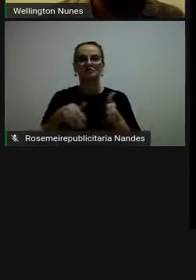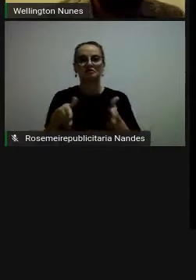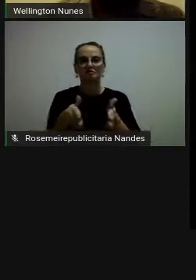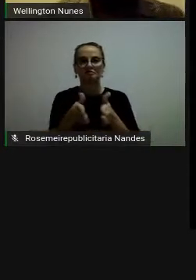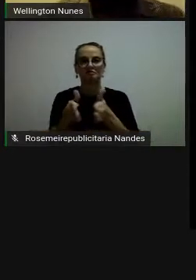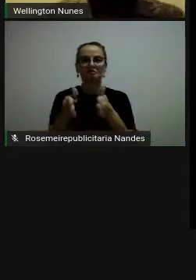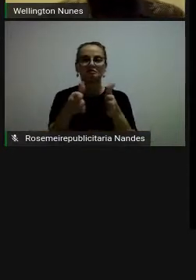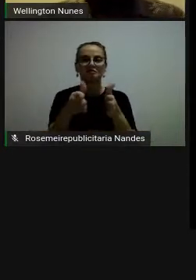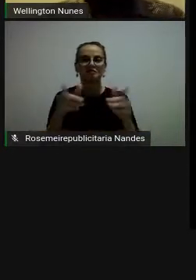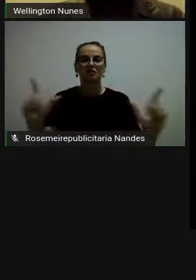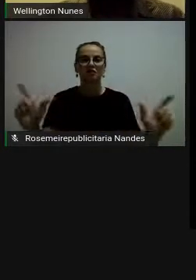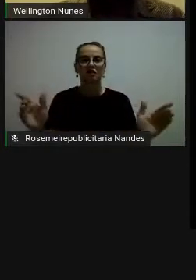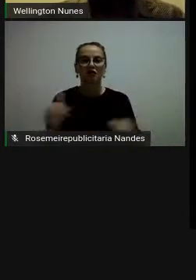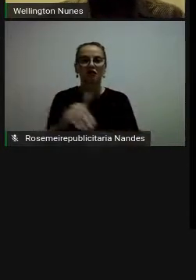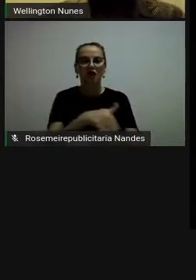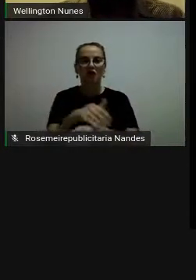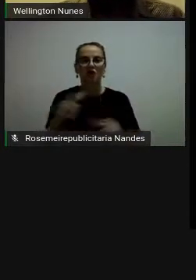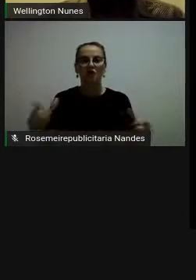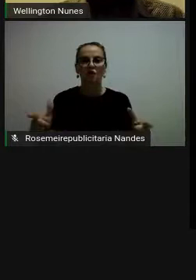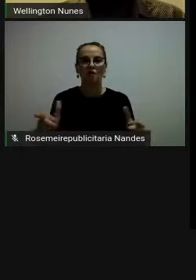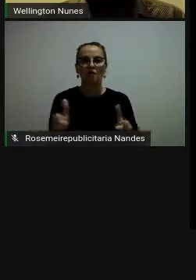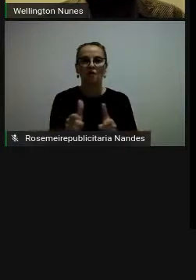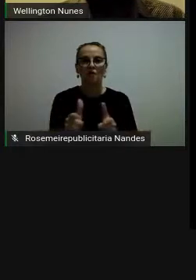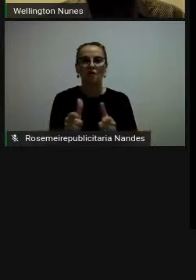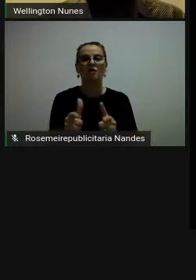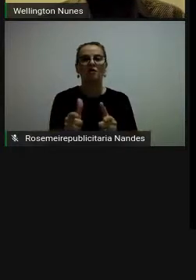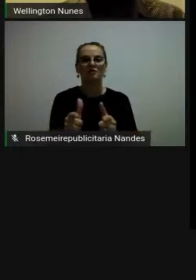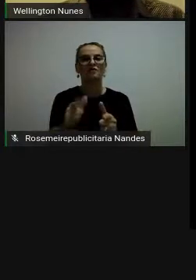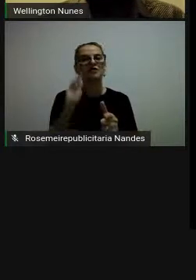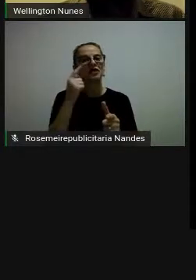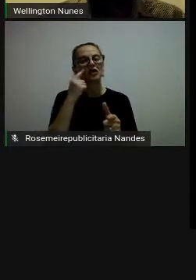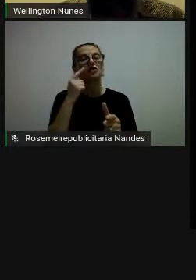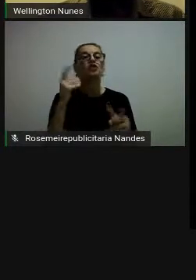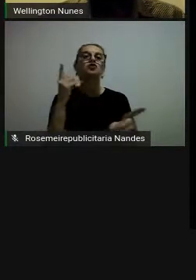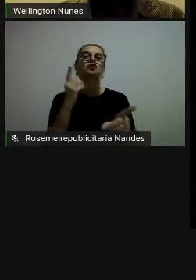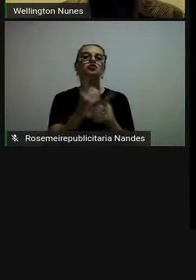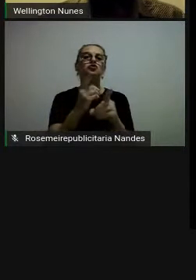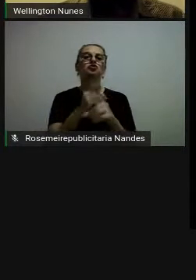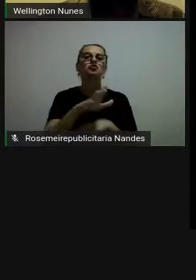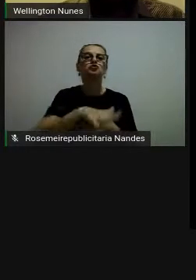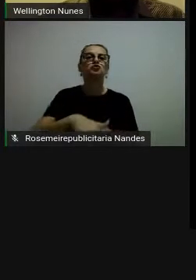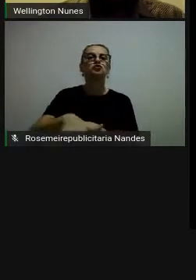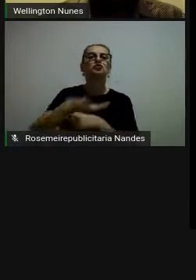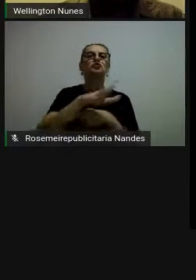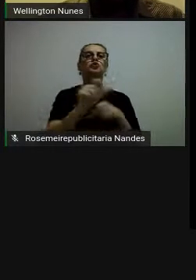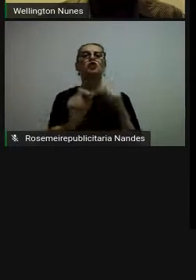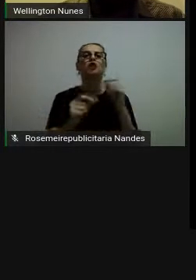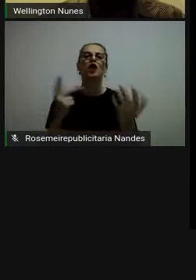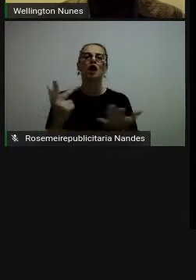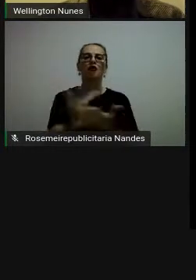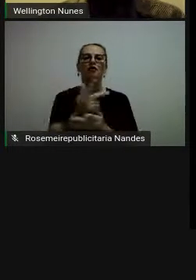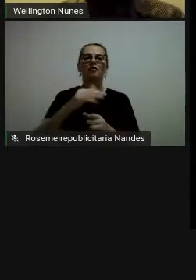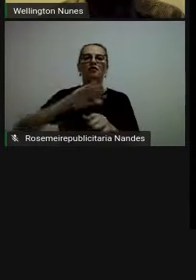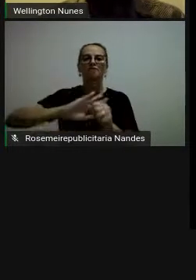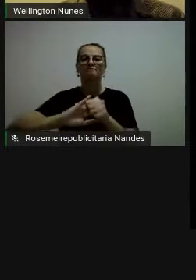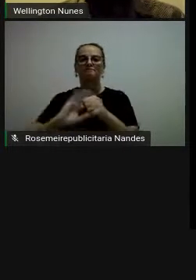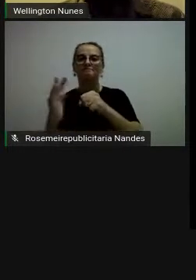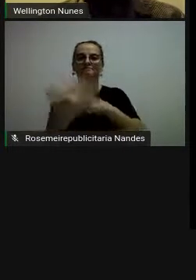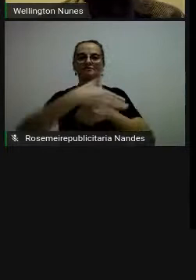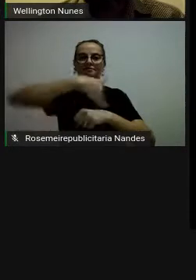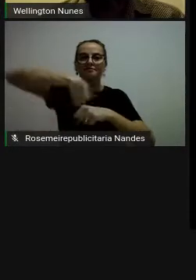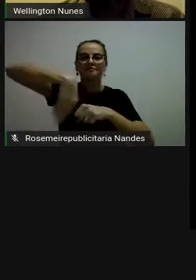eu consigo identificar esses pontos vulneráveis ao longo do córrego. E no mesmo córrego